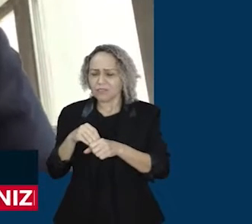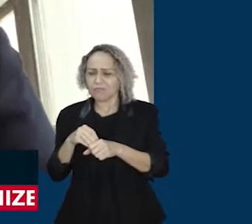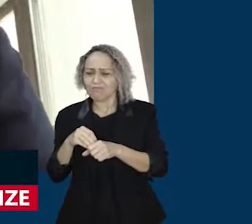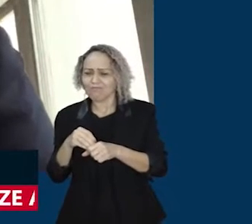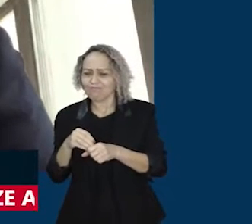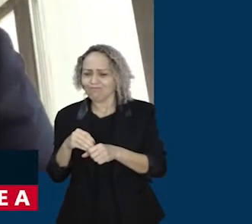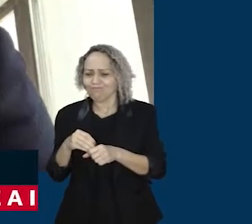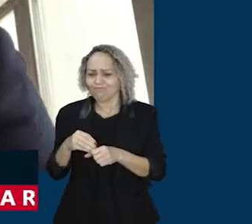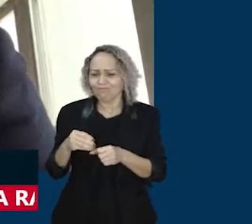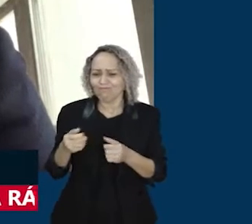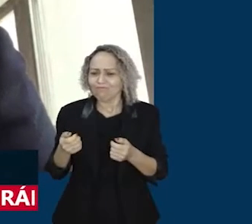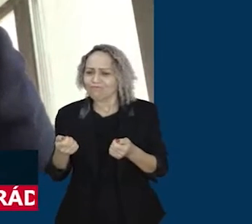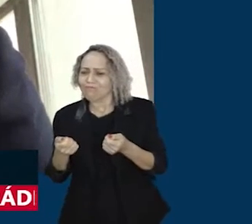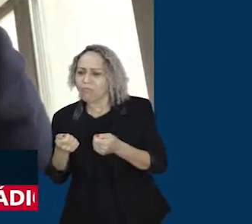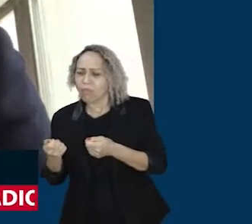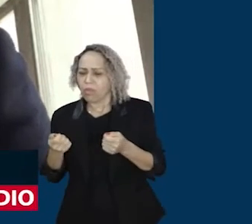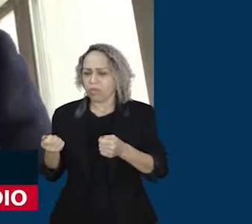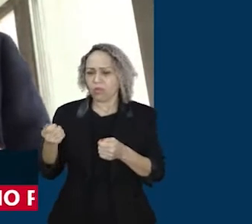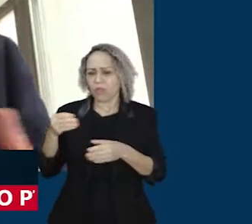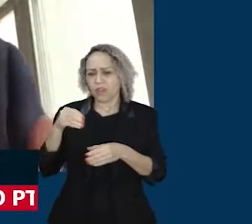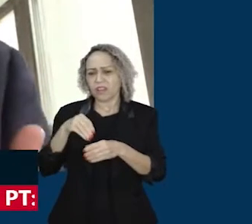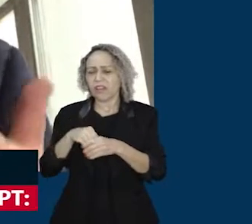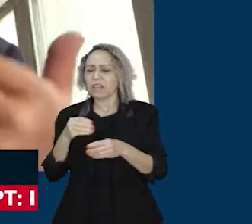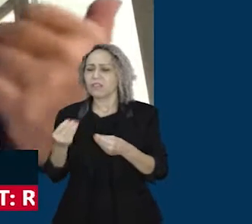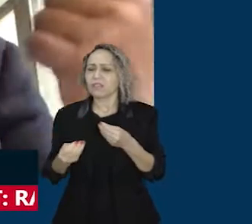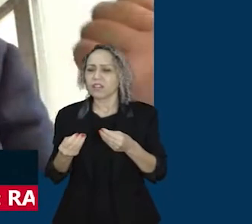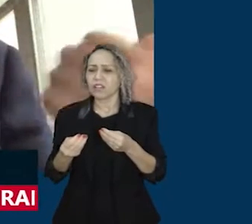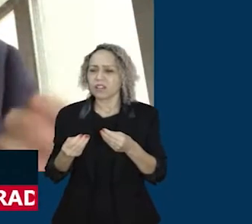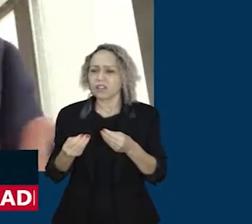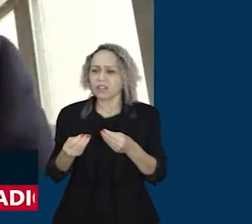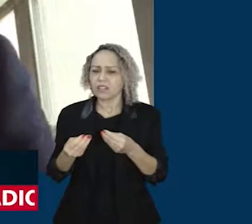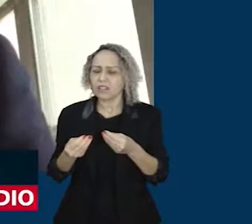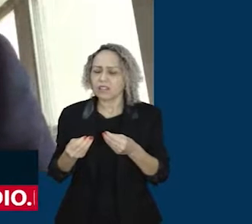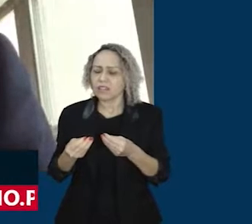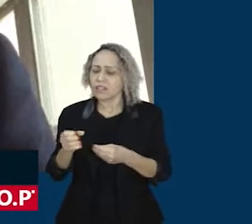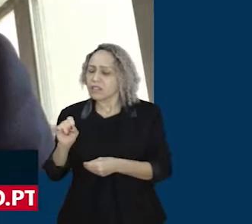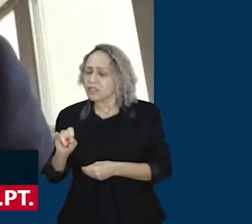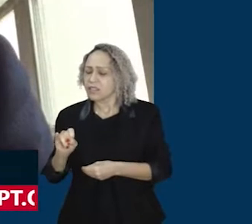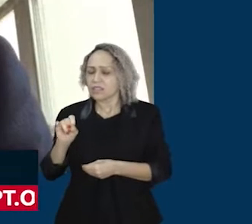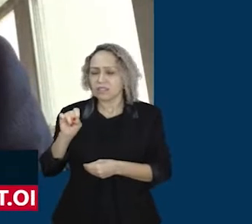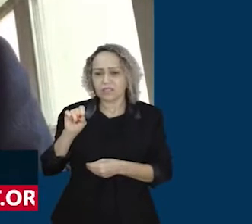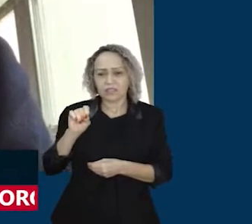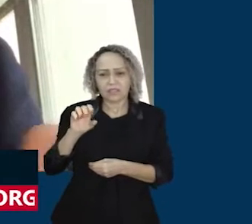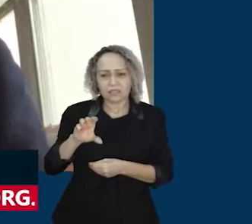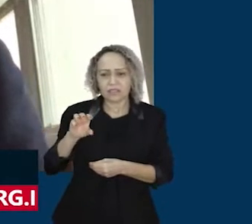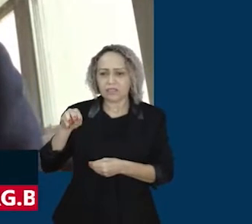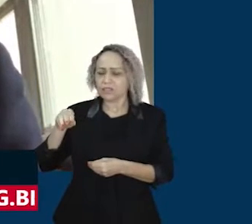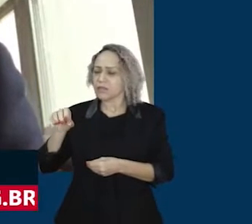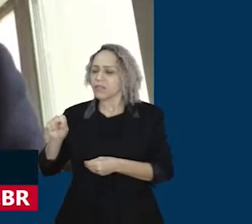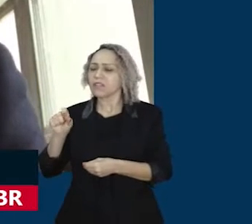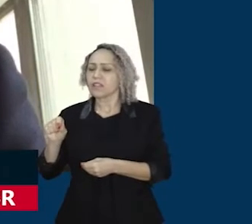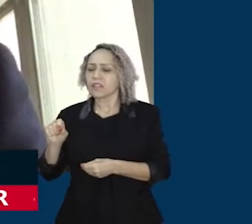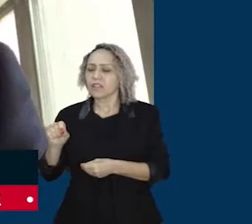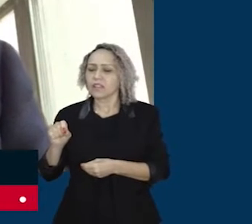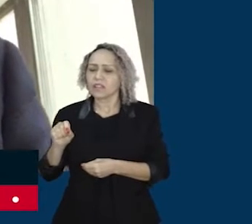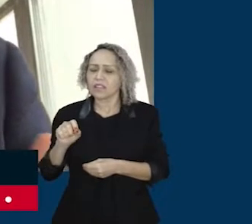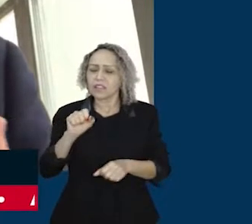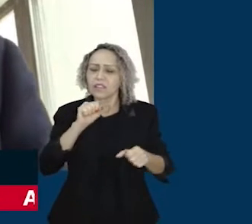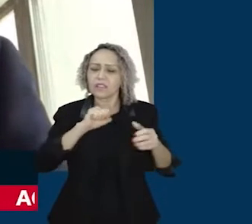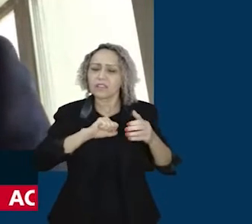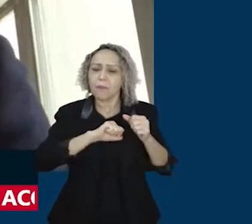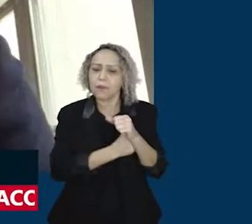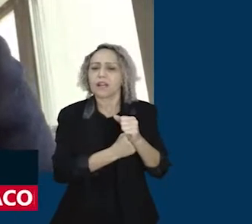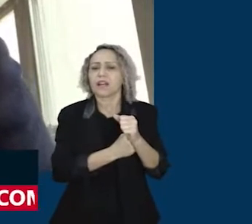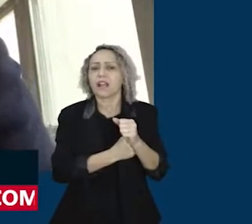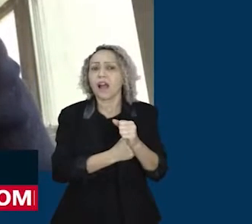dos governadores para a incidência do ICMS está congelado no valor de novembro, diante da guerra da Ucrânia.